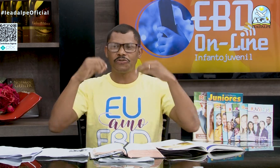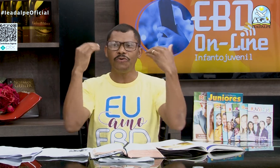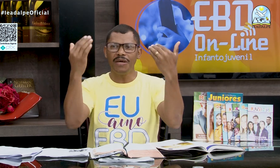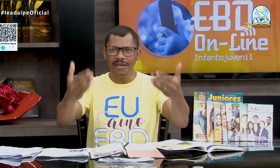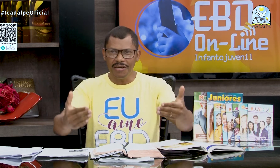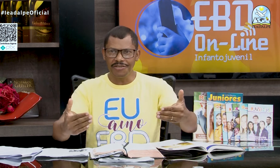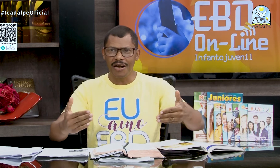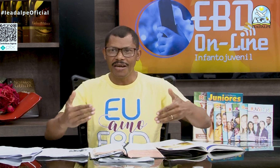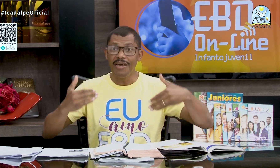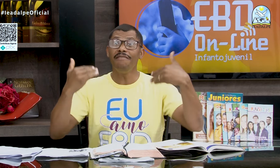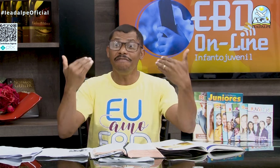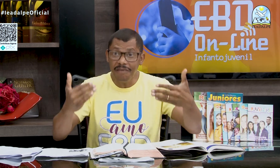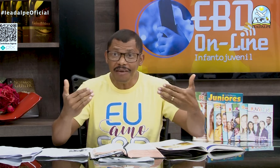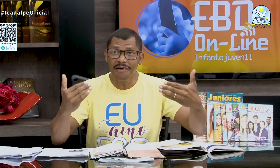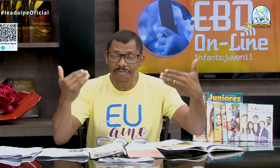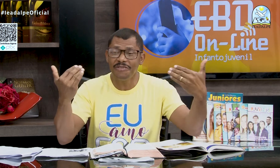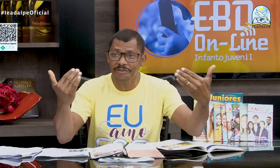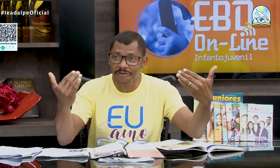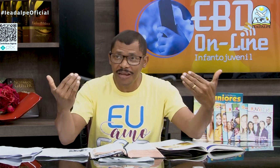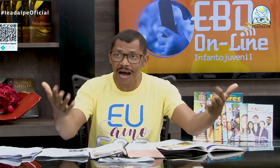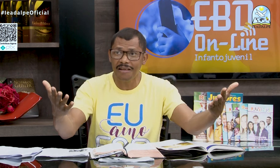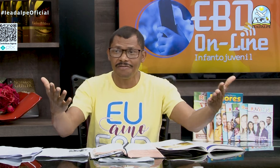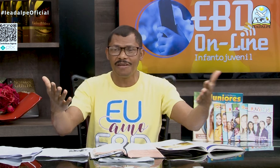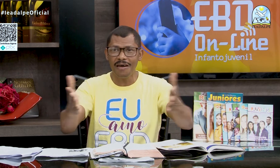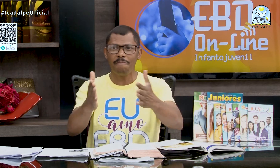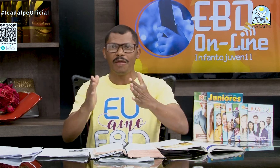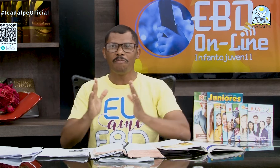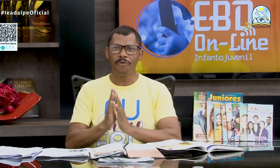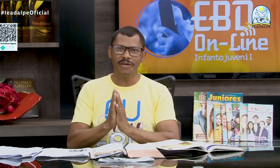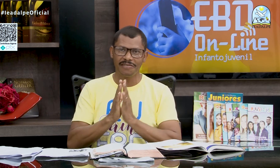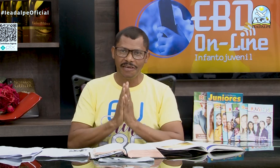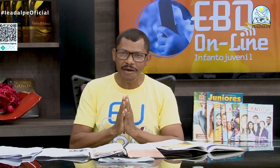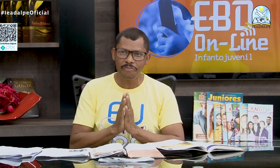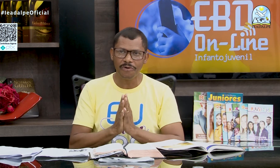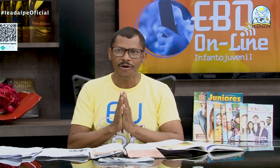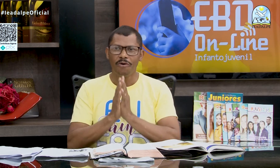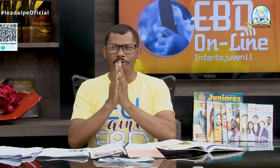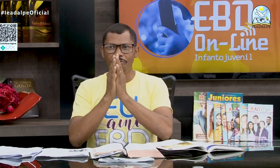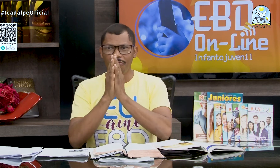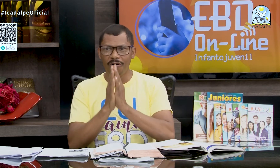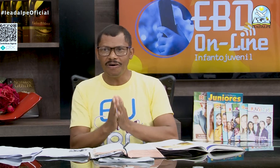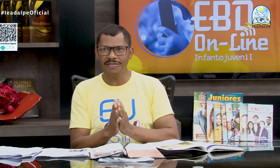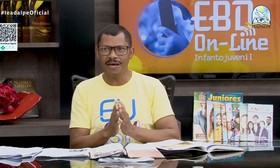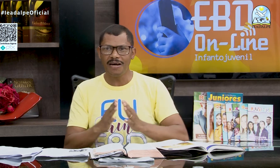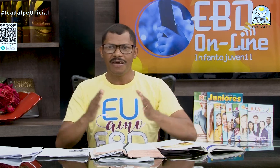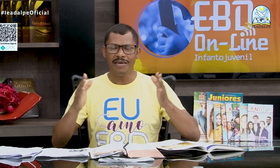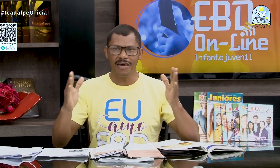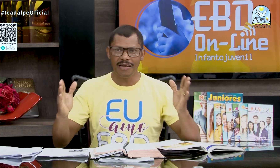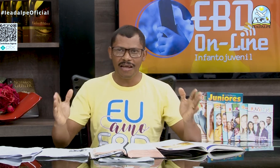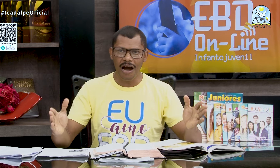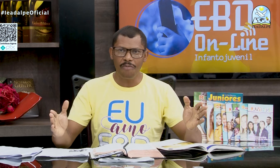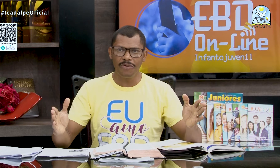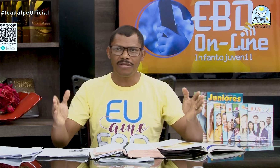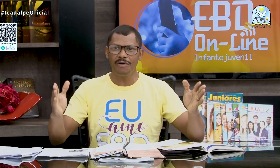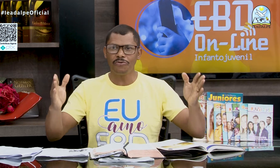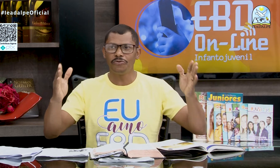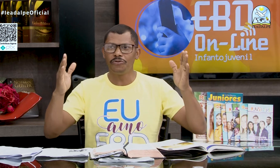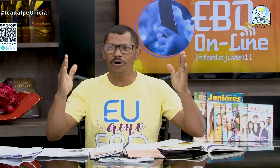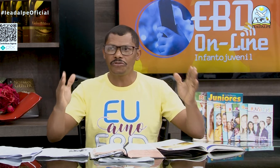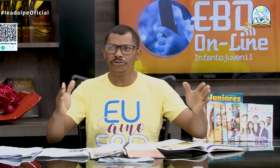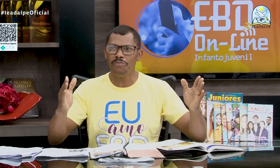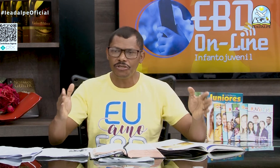a sua igreja envia missionários né Por exemplo como Nossa e é